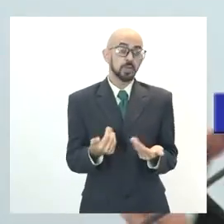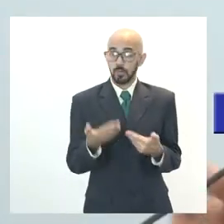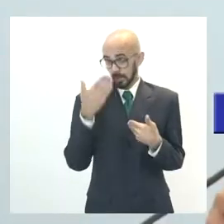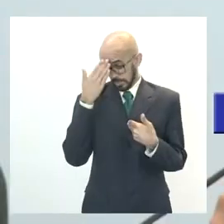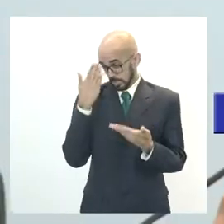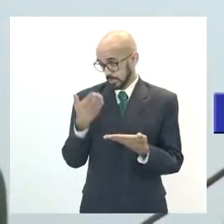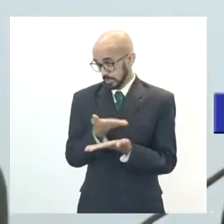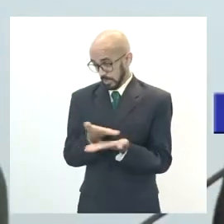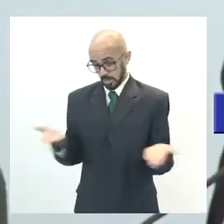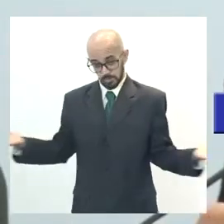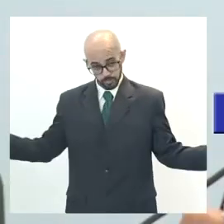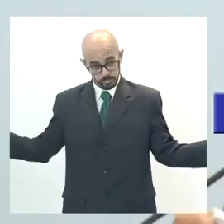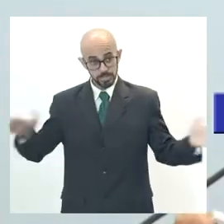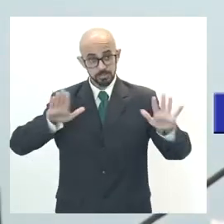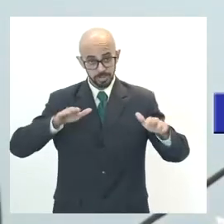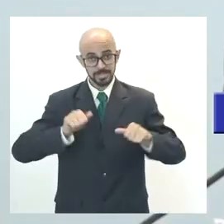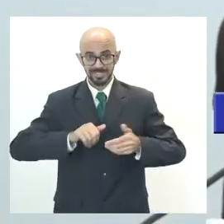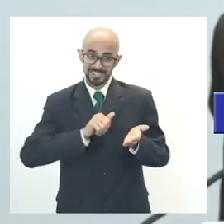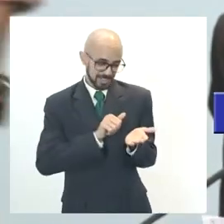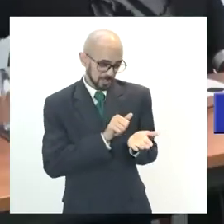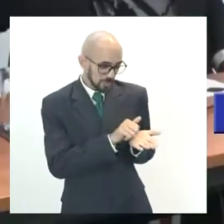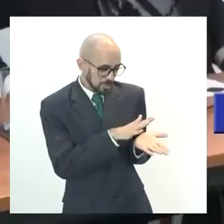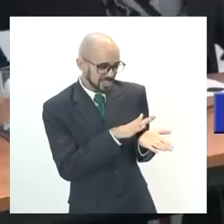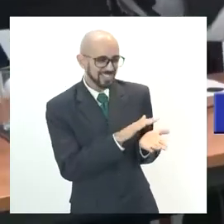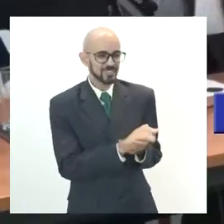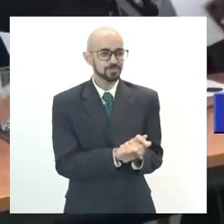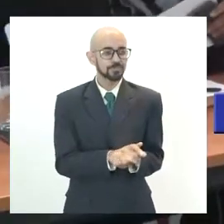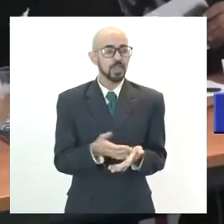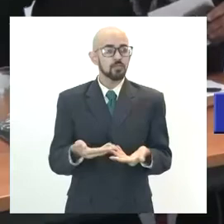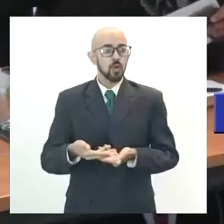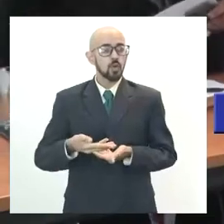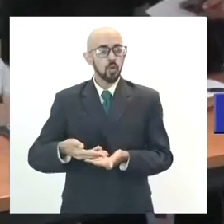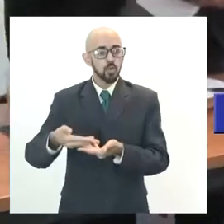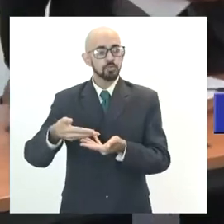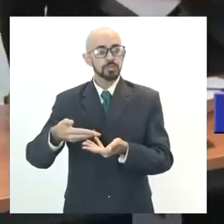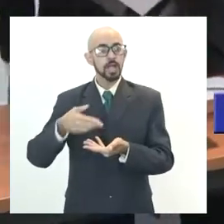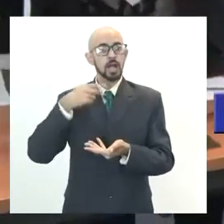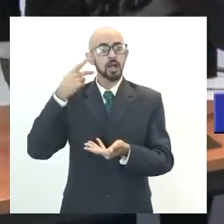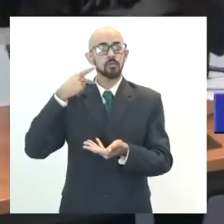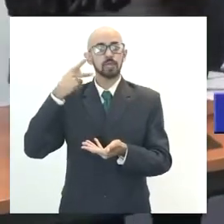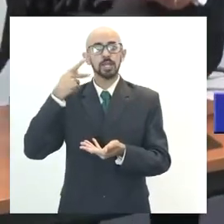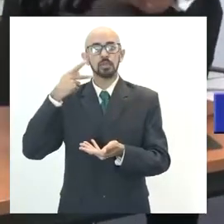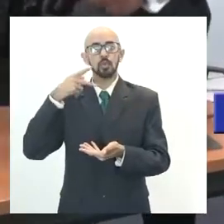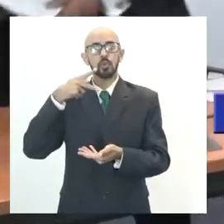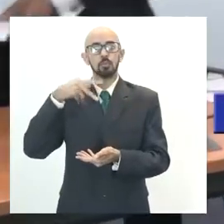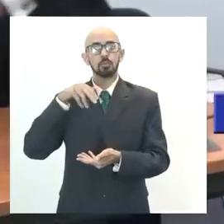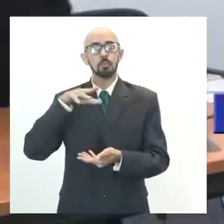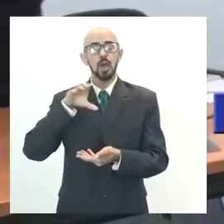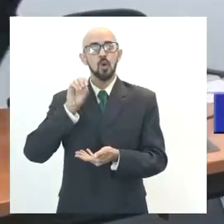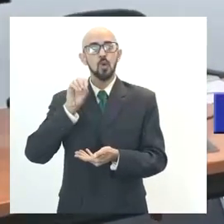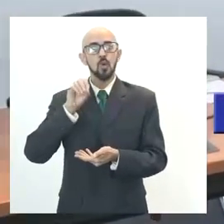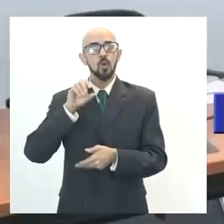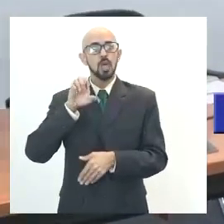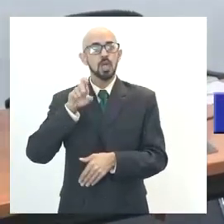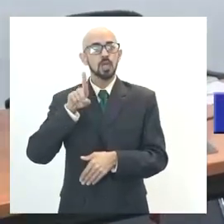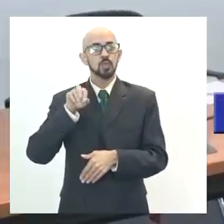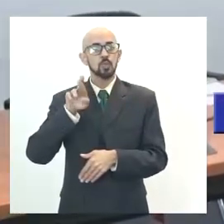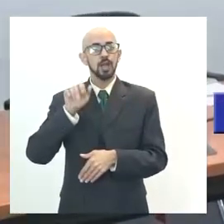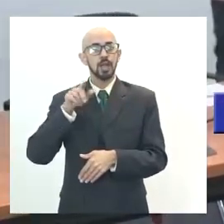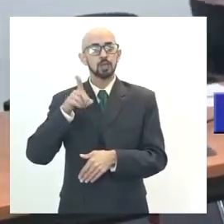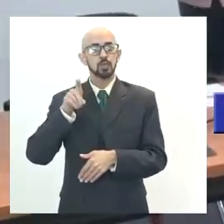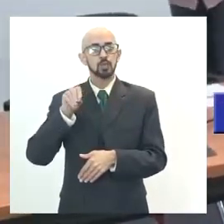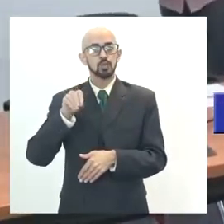mas já expulsamos chamar o vereador Paulo Eduardo grande companheiro lá de Niterói em